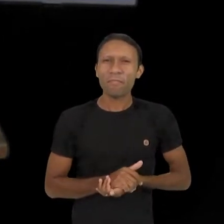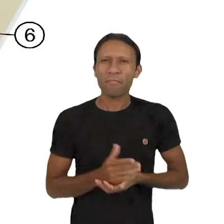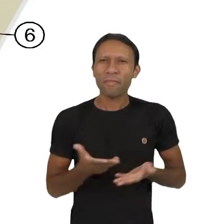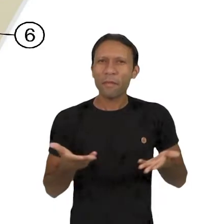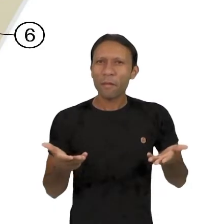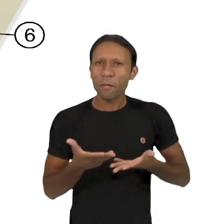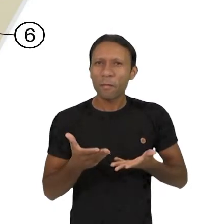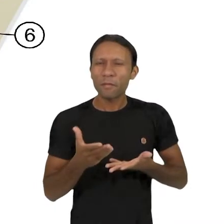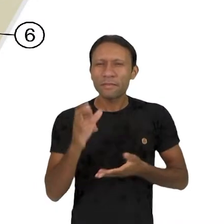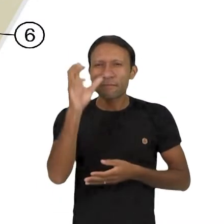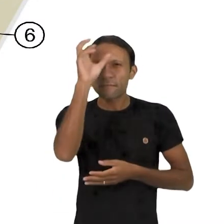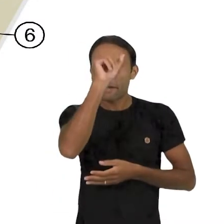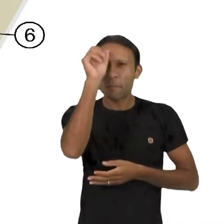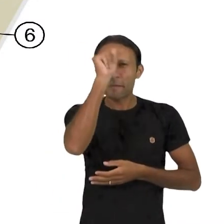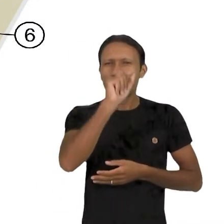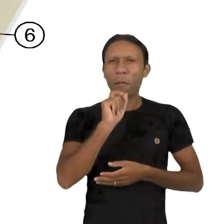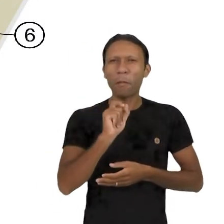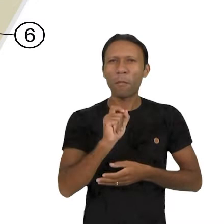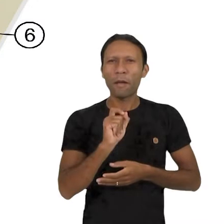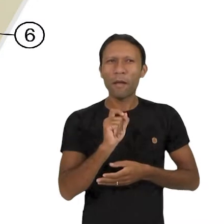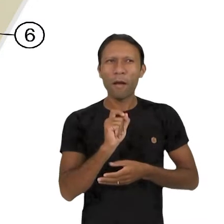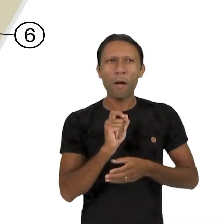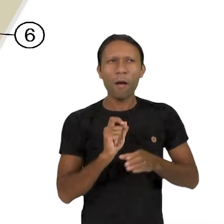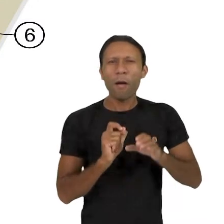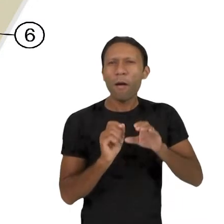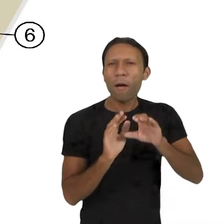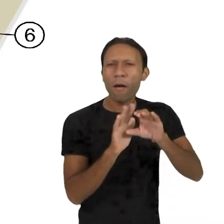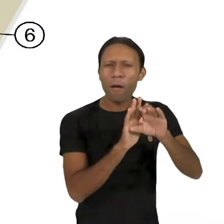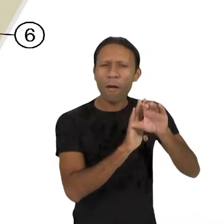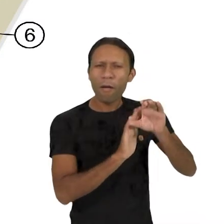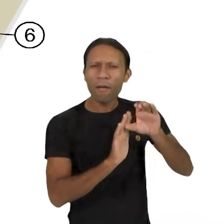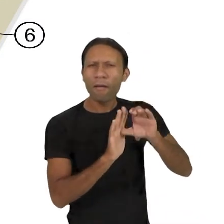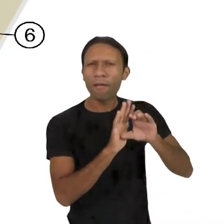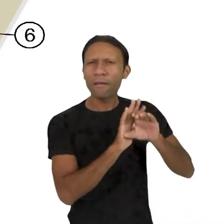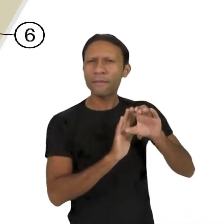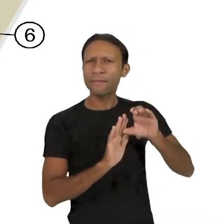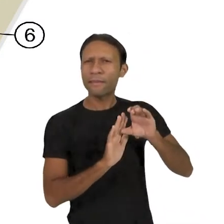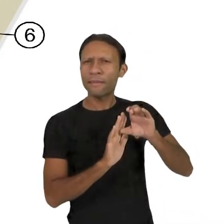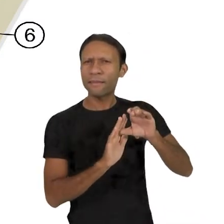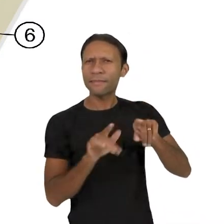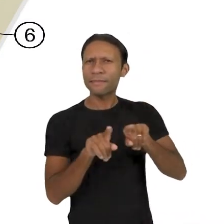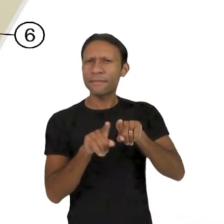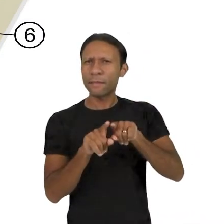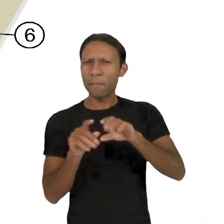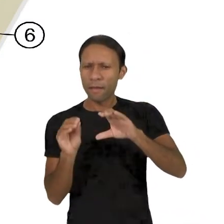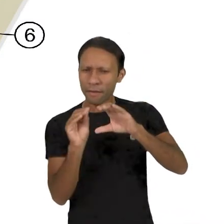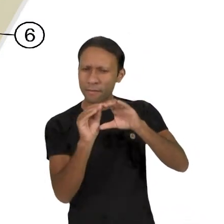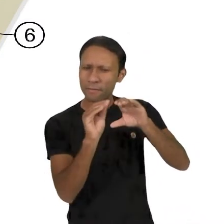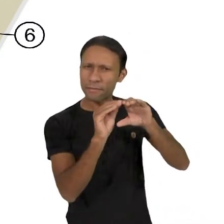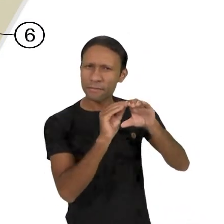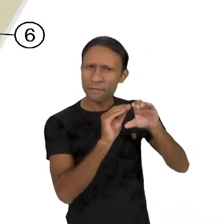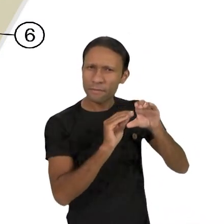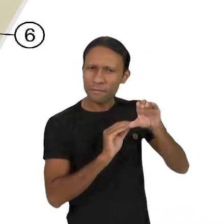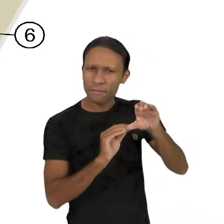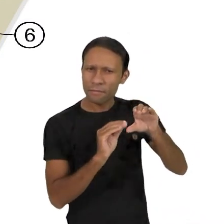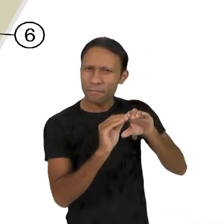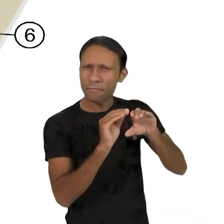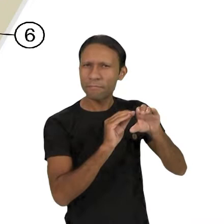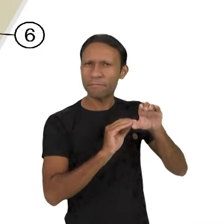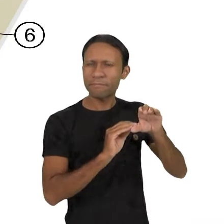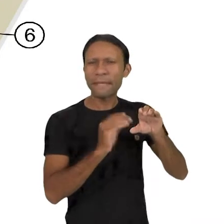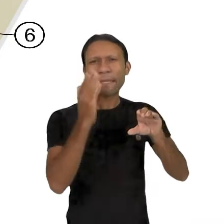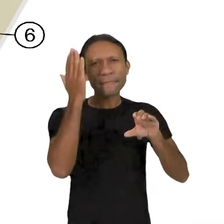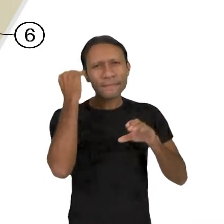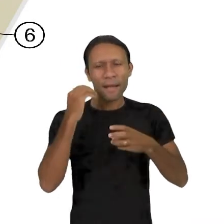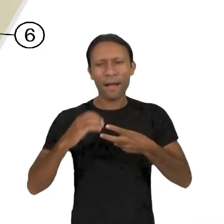hoje a gente fala sobre organelas, tá? Citoplasma e organelas. A gente tá no meio do caminho agora, a gente falou sobre o que era uma